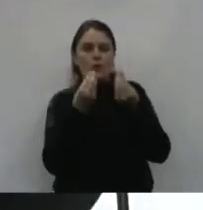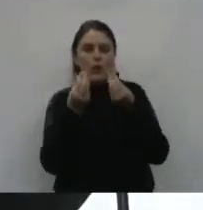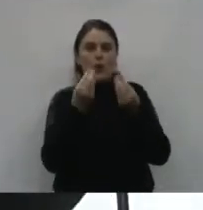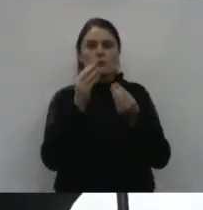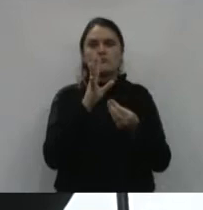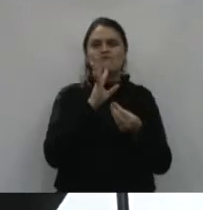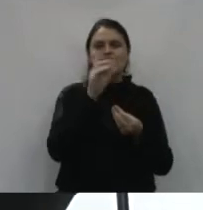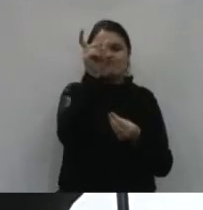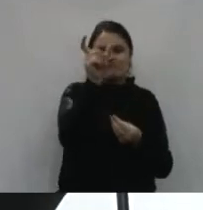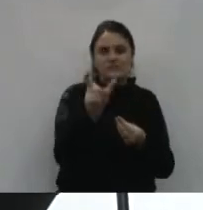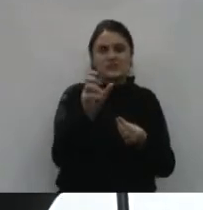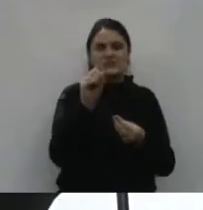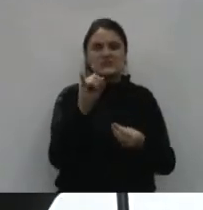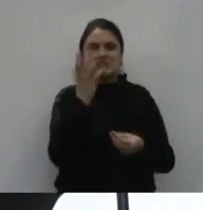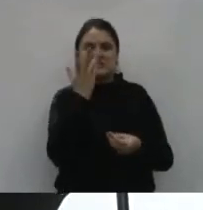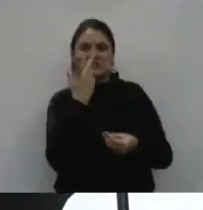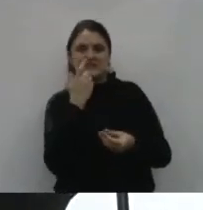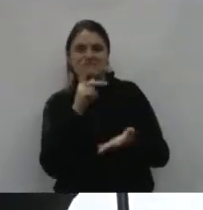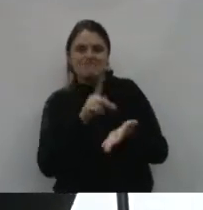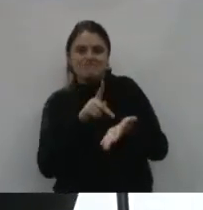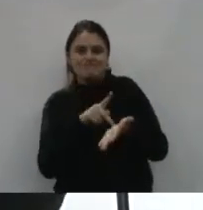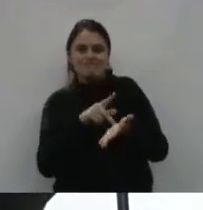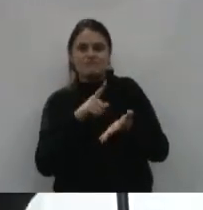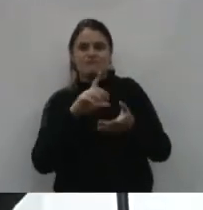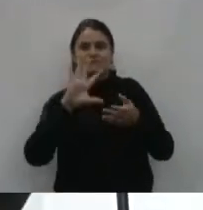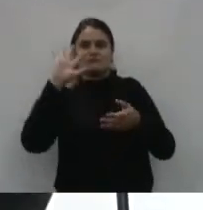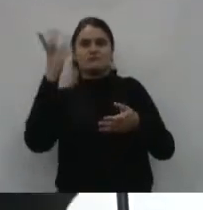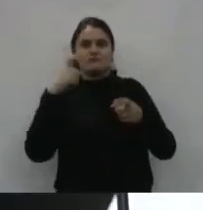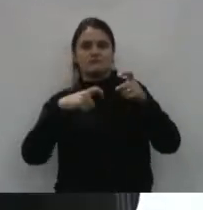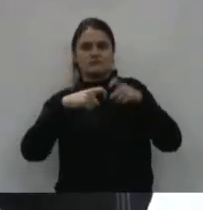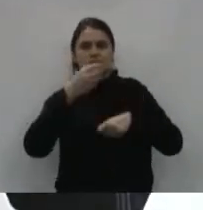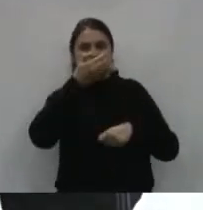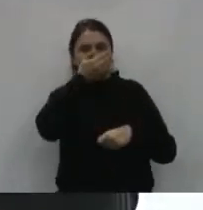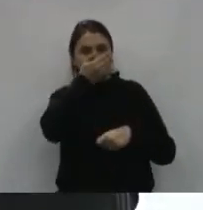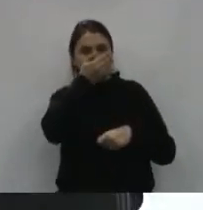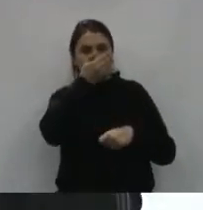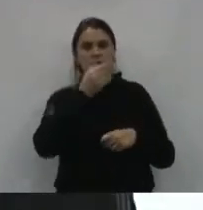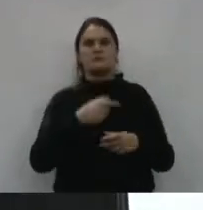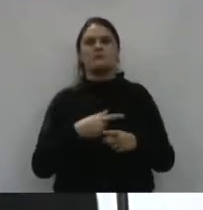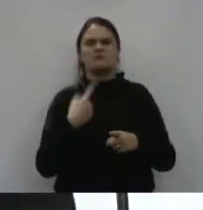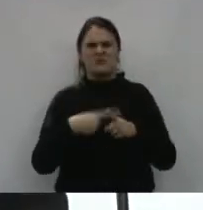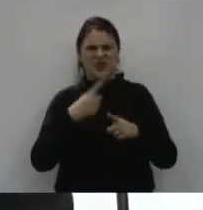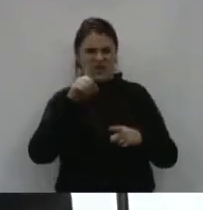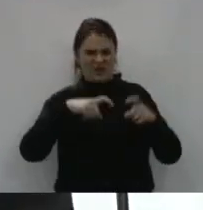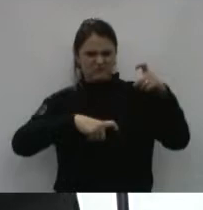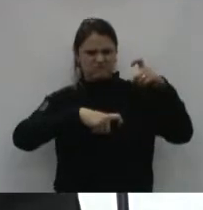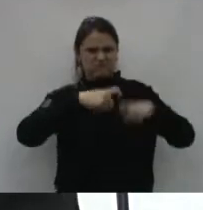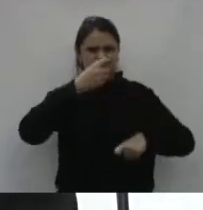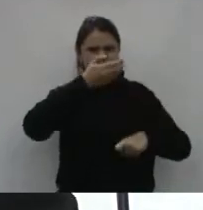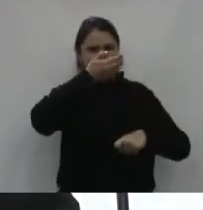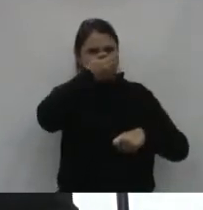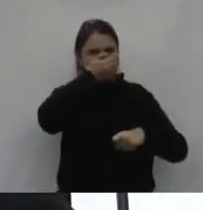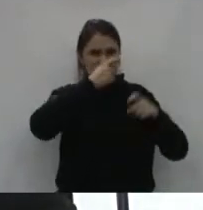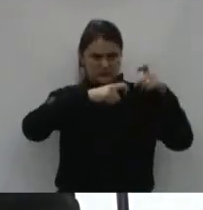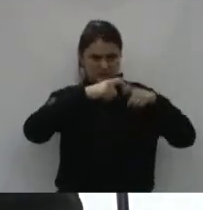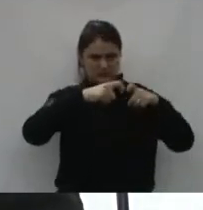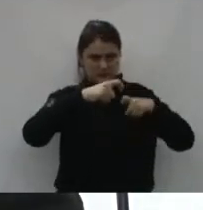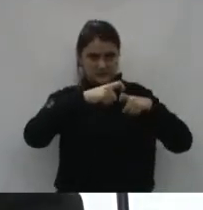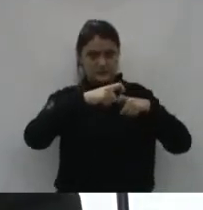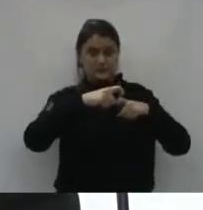de identificação do abuso sexual o abuso sexual se limita ao estupro não